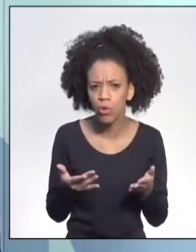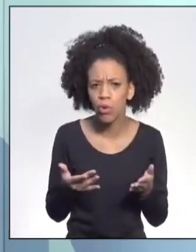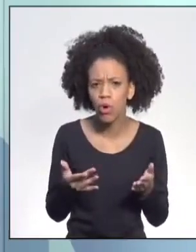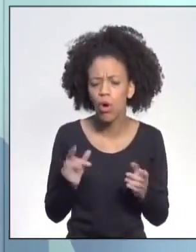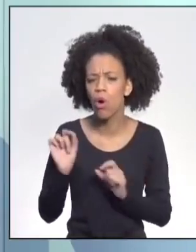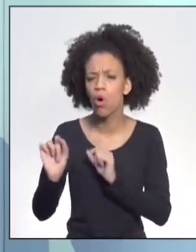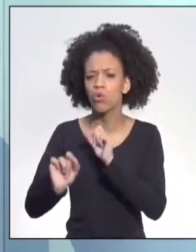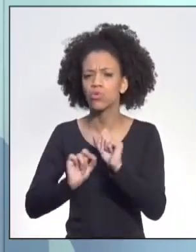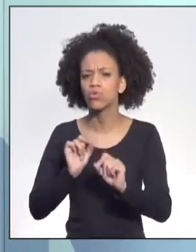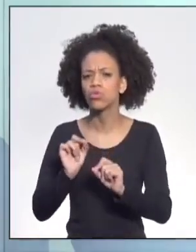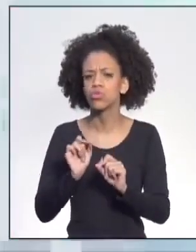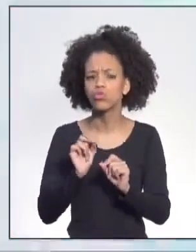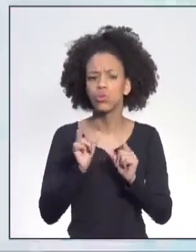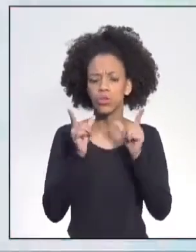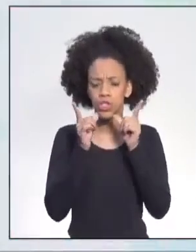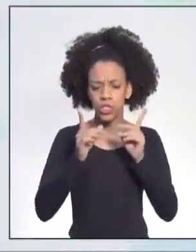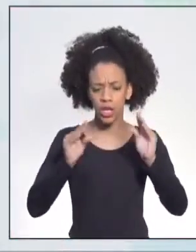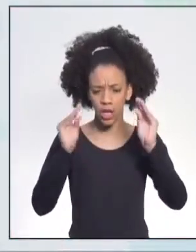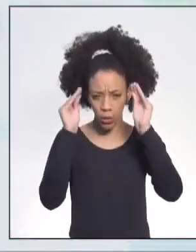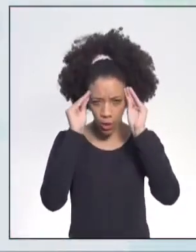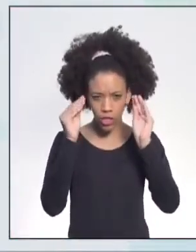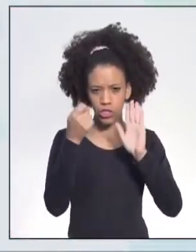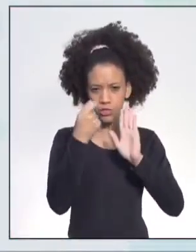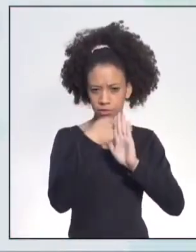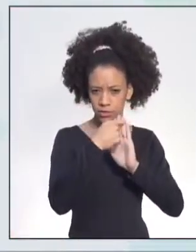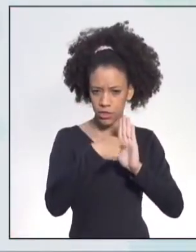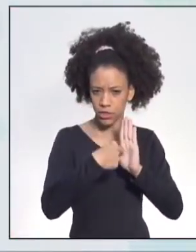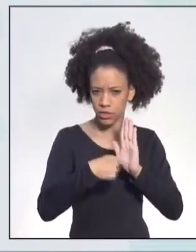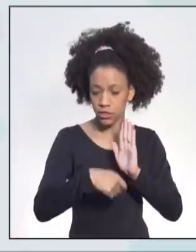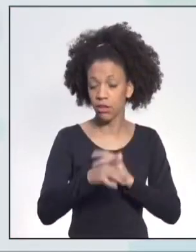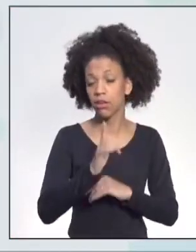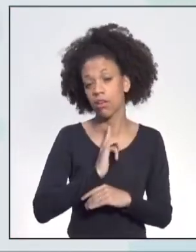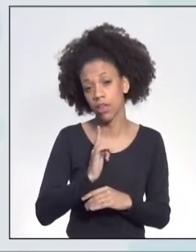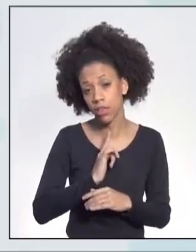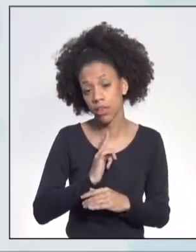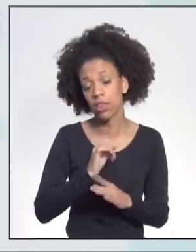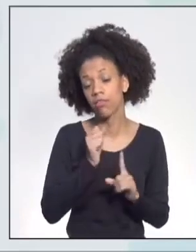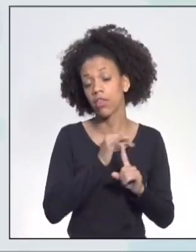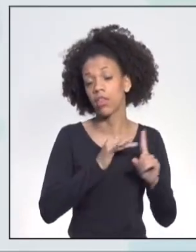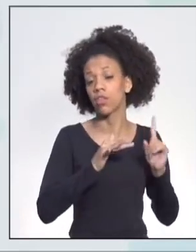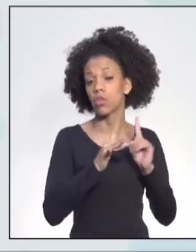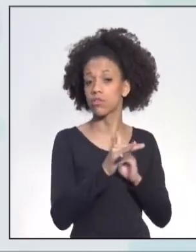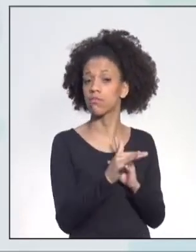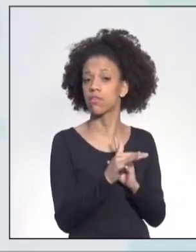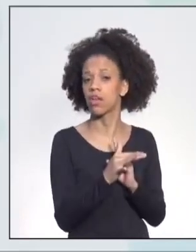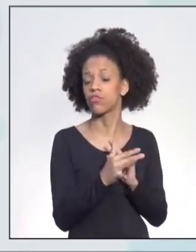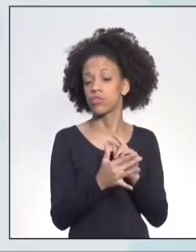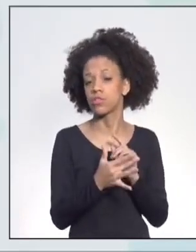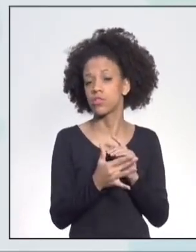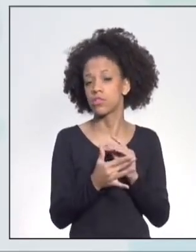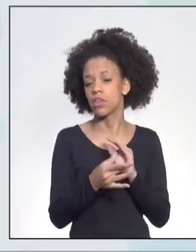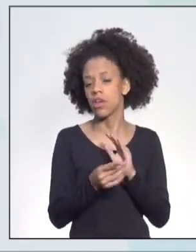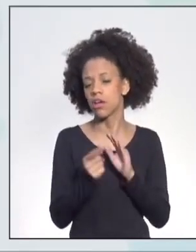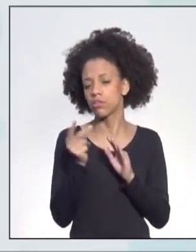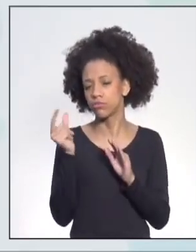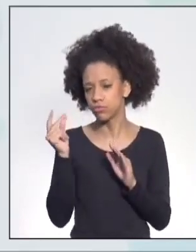de linguagens e registros que existiram nas sociedades